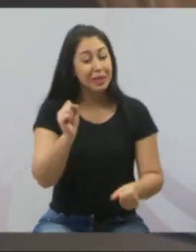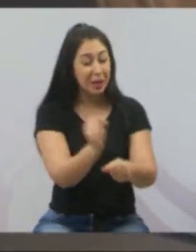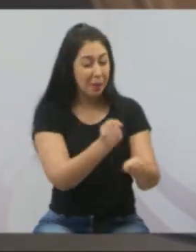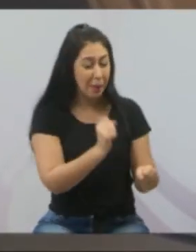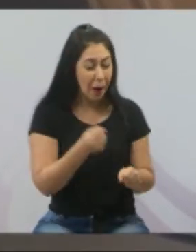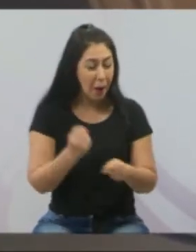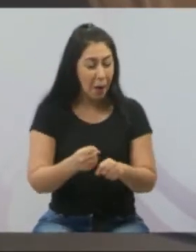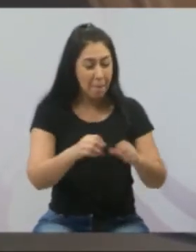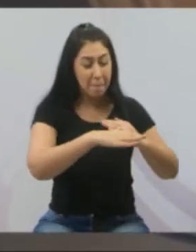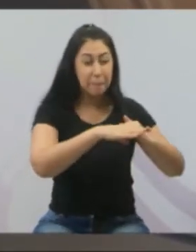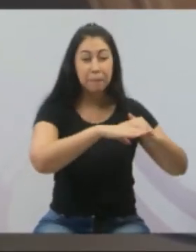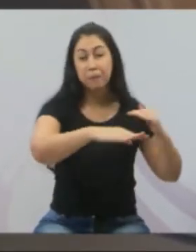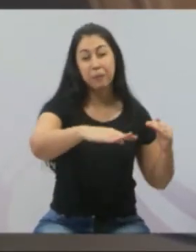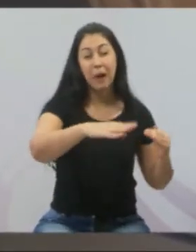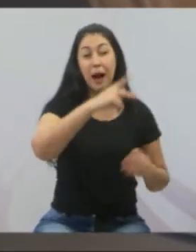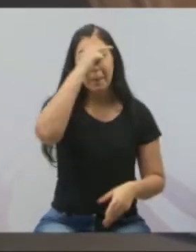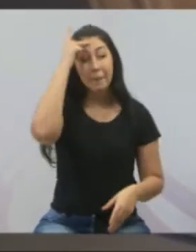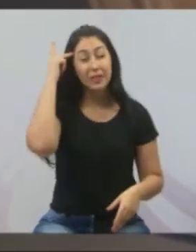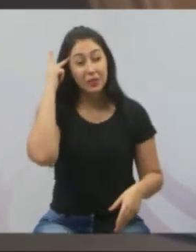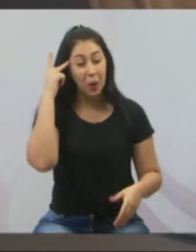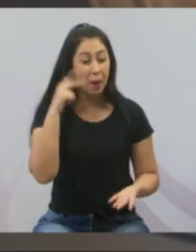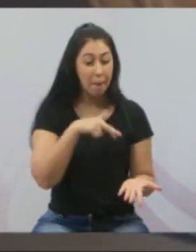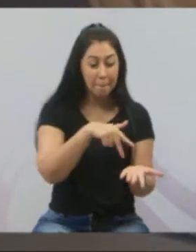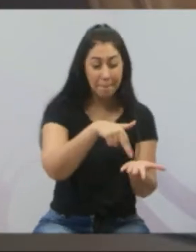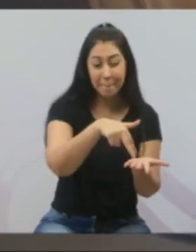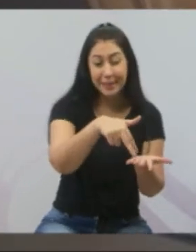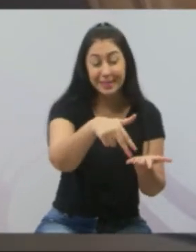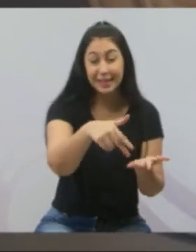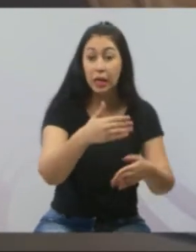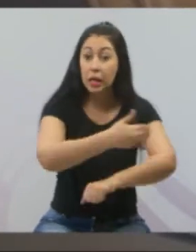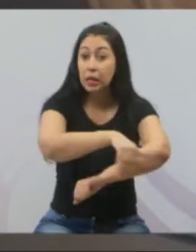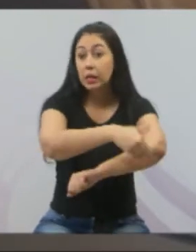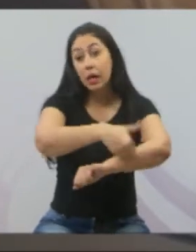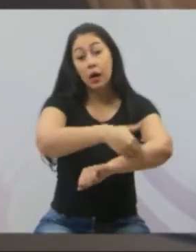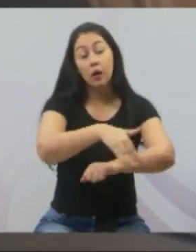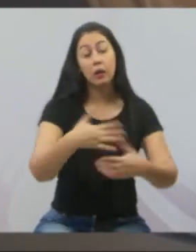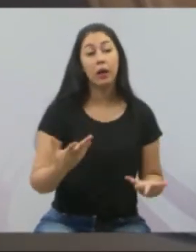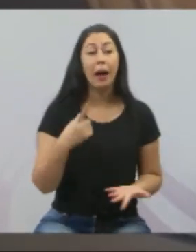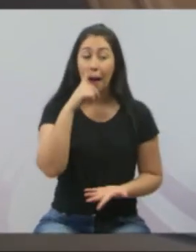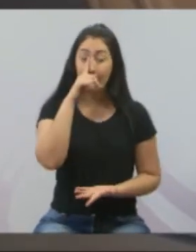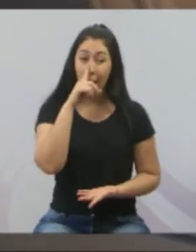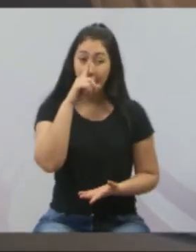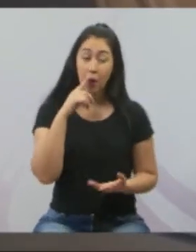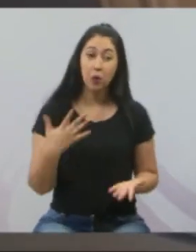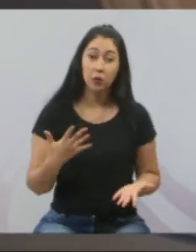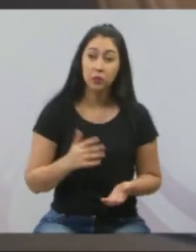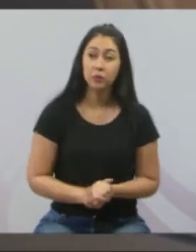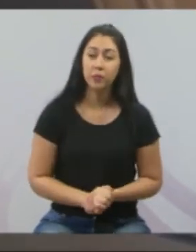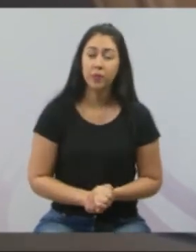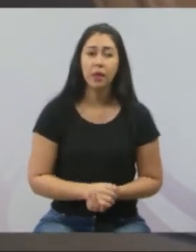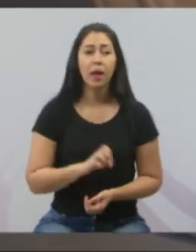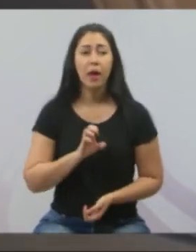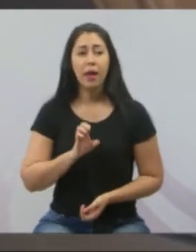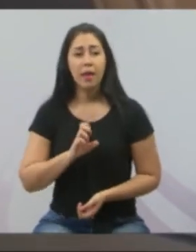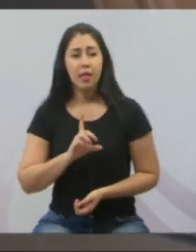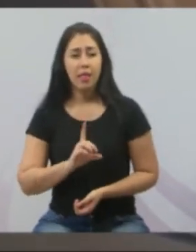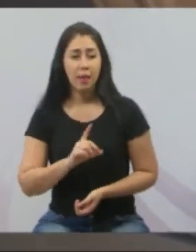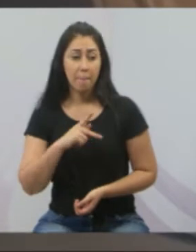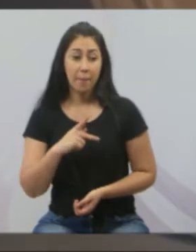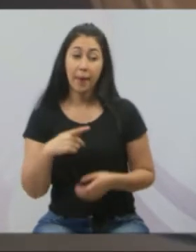atenção dispensada, subscrevemos. Vereador Valmir Parque do Meia Lua. Requerimento número 223.